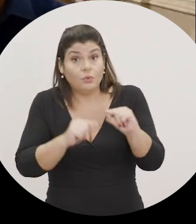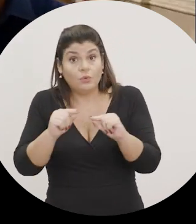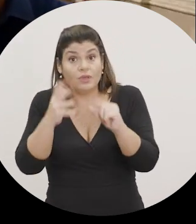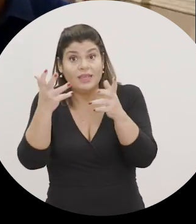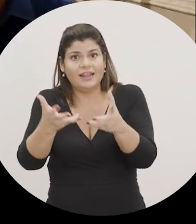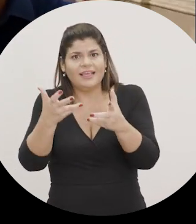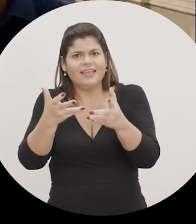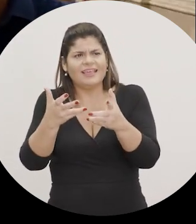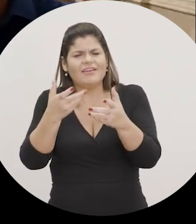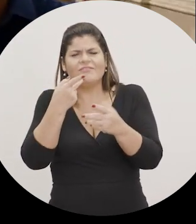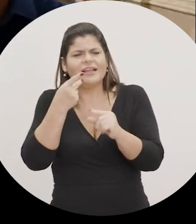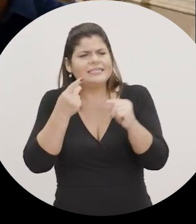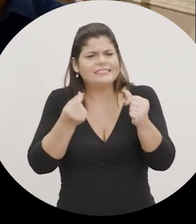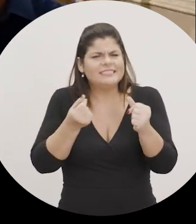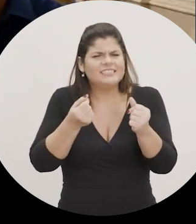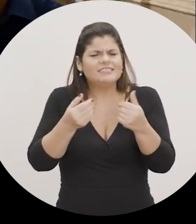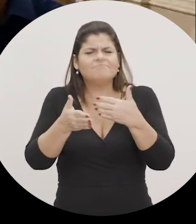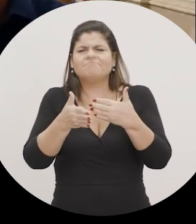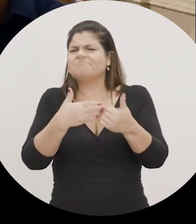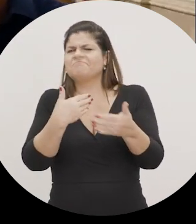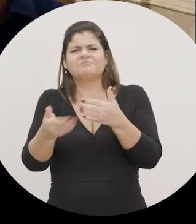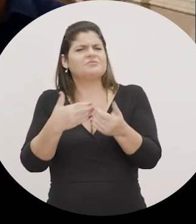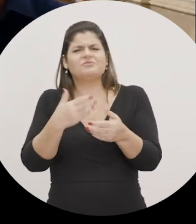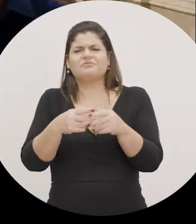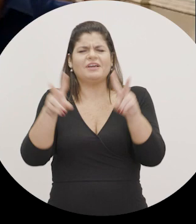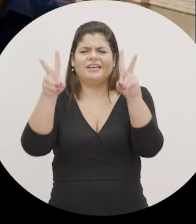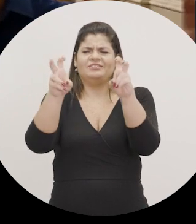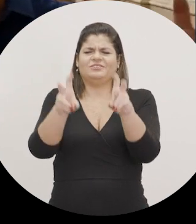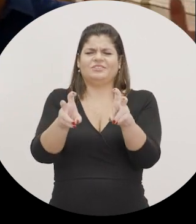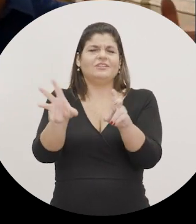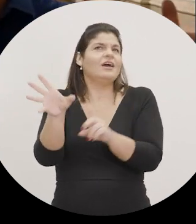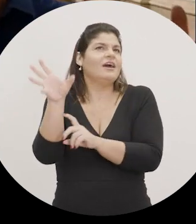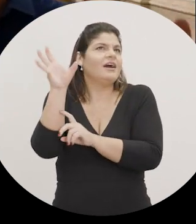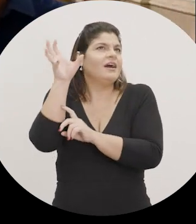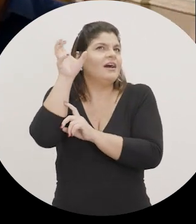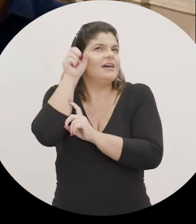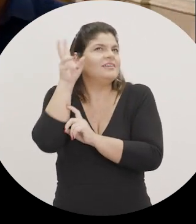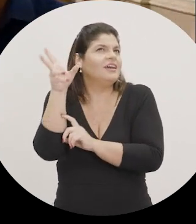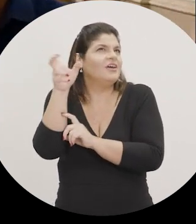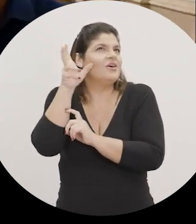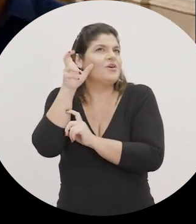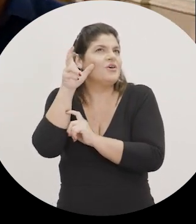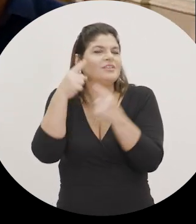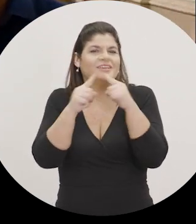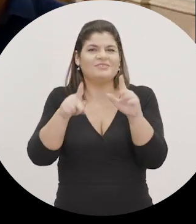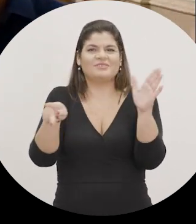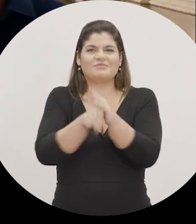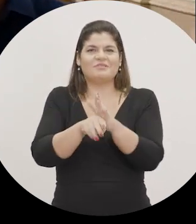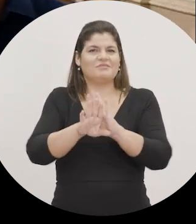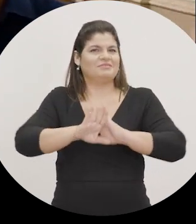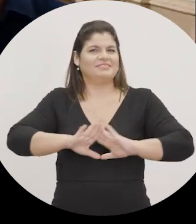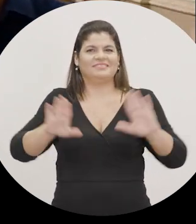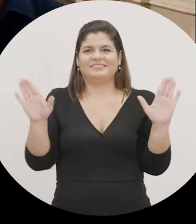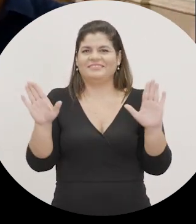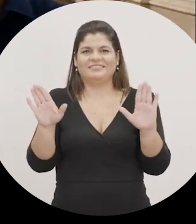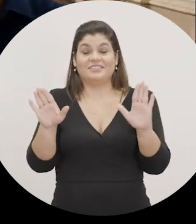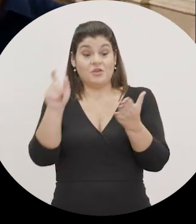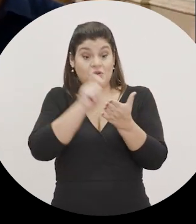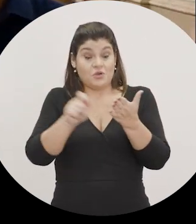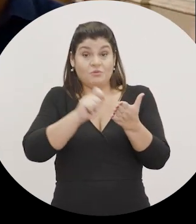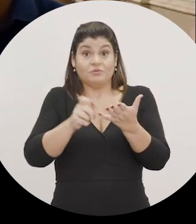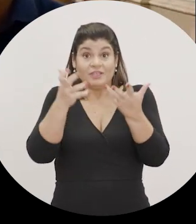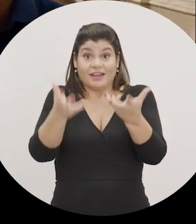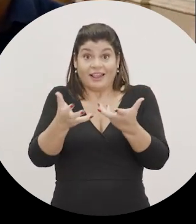verdade, o que ele está querendo dizer é assim, não importa o título, ouça a música, né? Porque a música fala por si. E todo